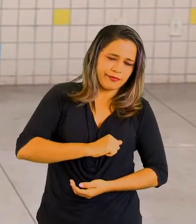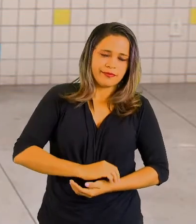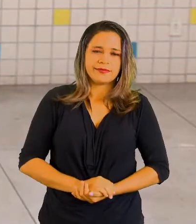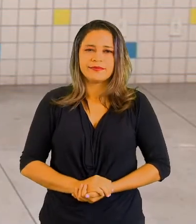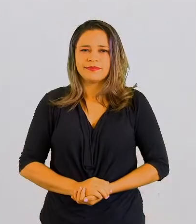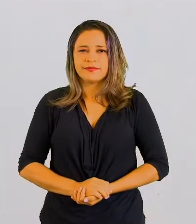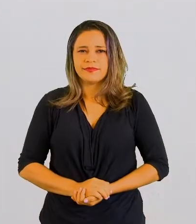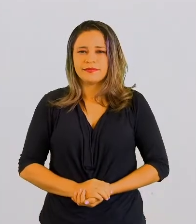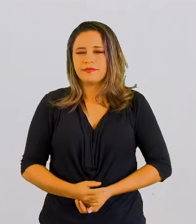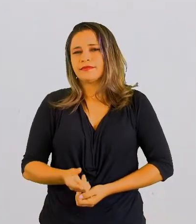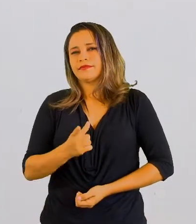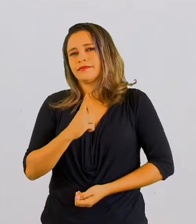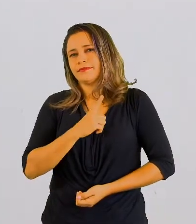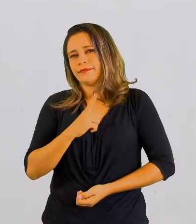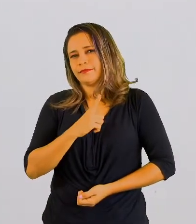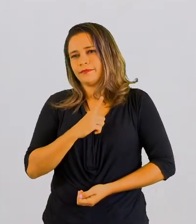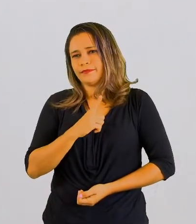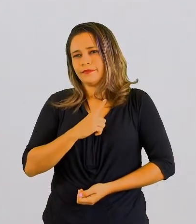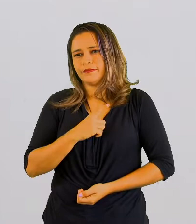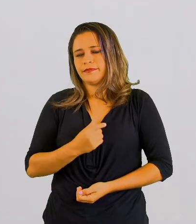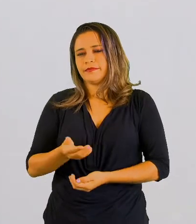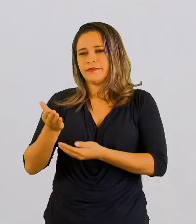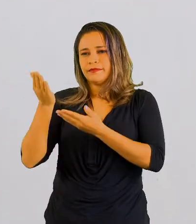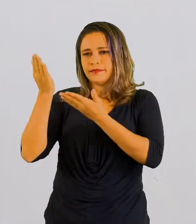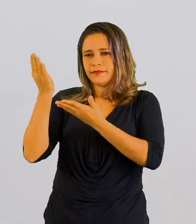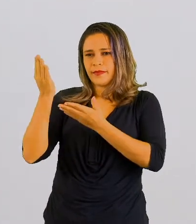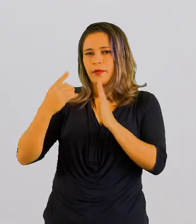Eu tenho aqui menos